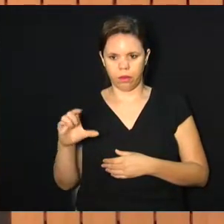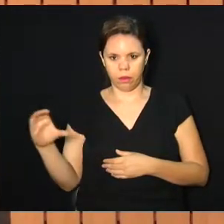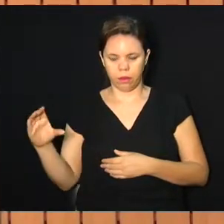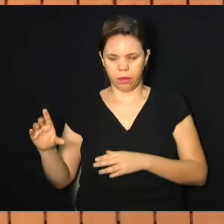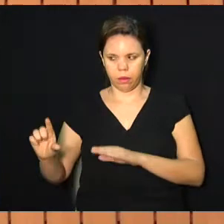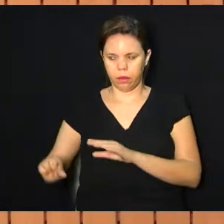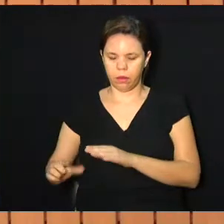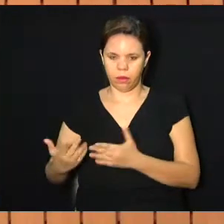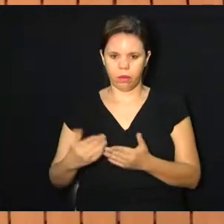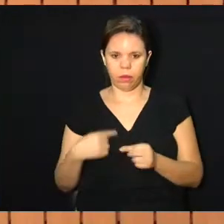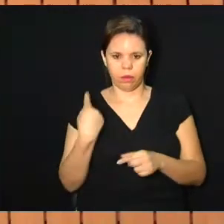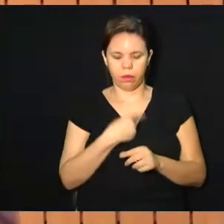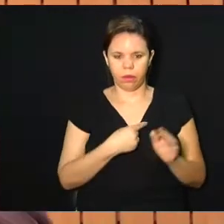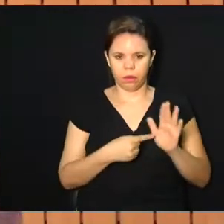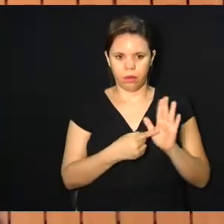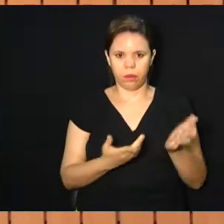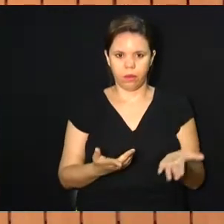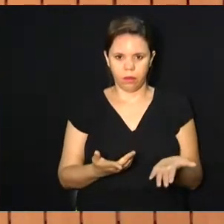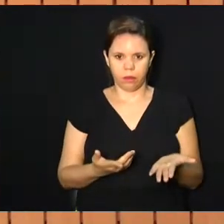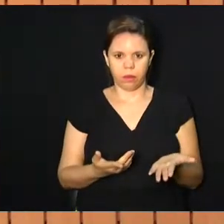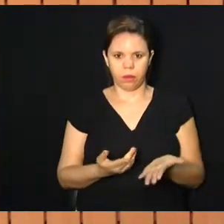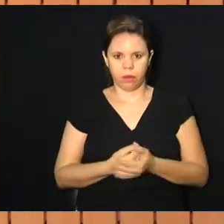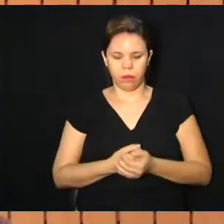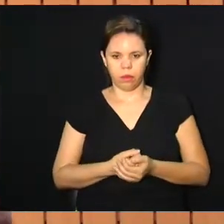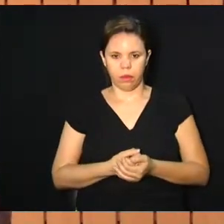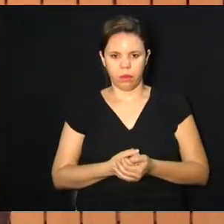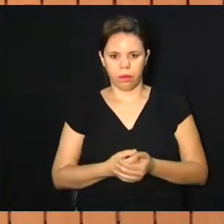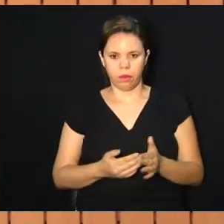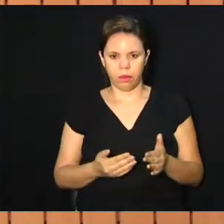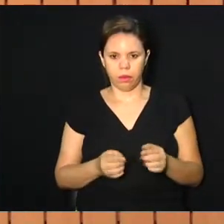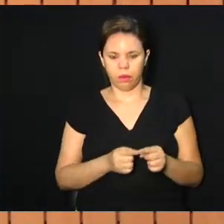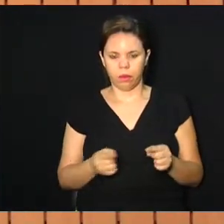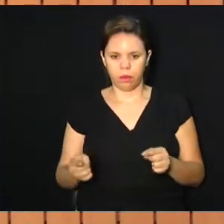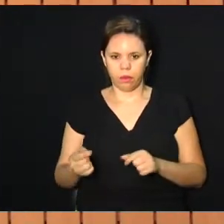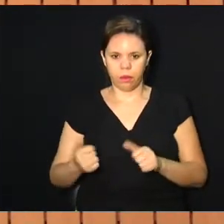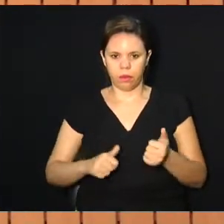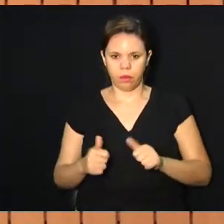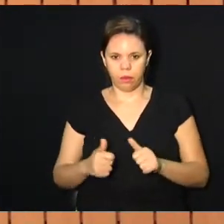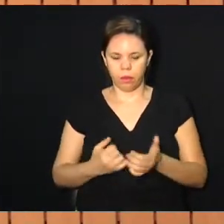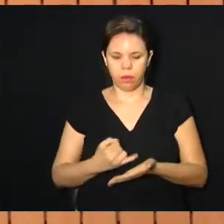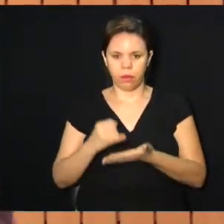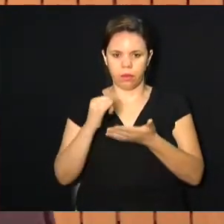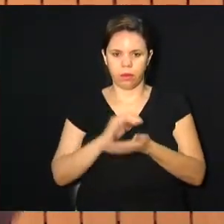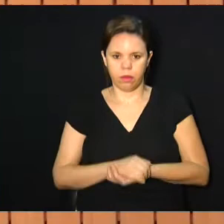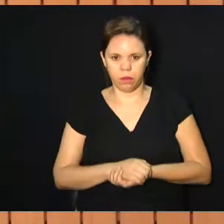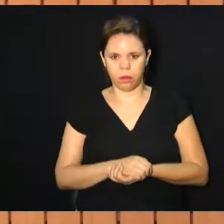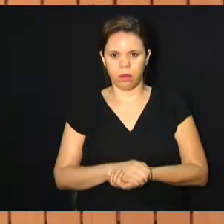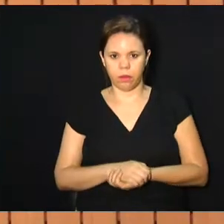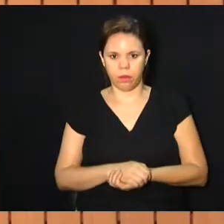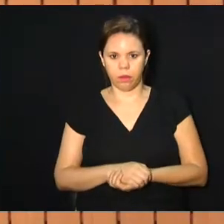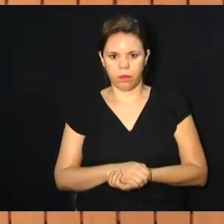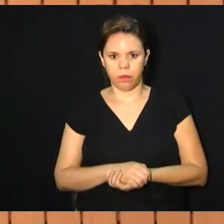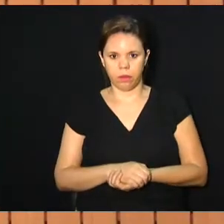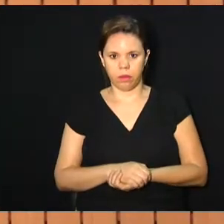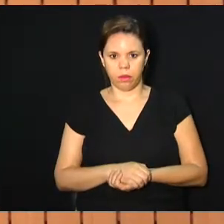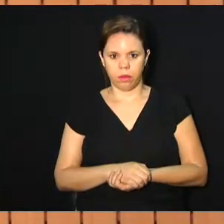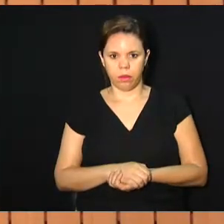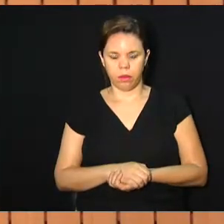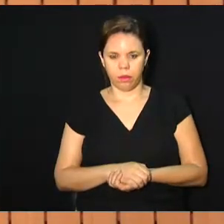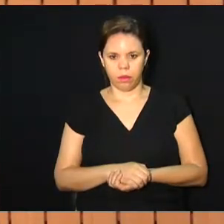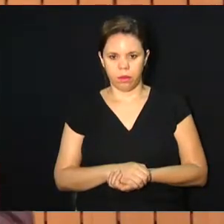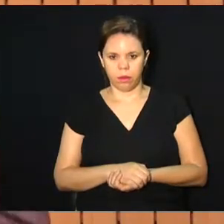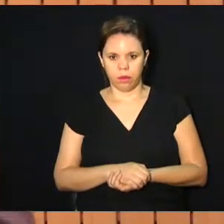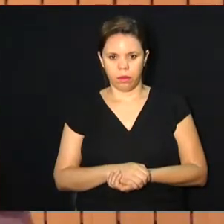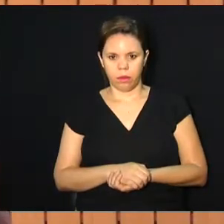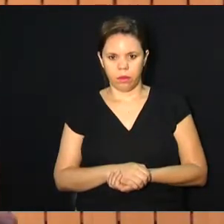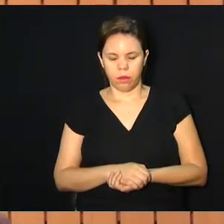aliás, um erro que a gente apontou, né, que eles não estavam claros em qual prazo estavam avaliando a Selic e os juros. Então, não é uma área que eu domino